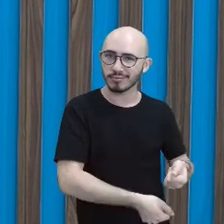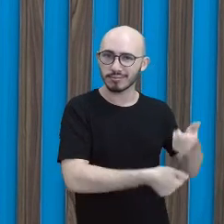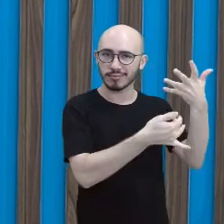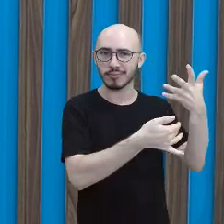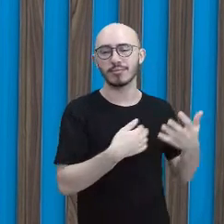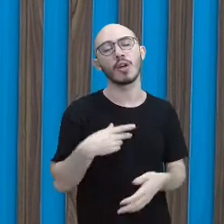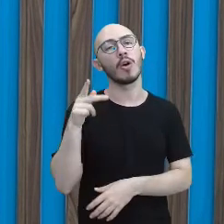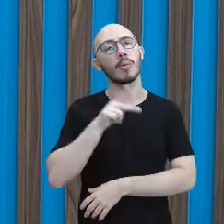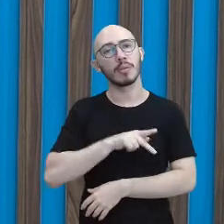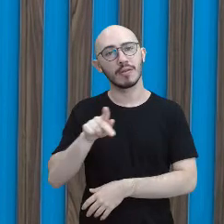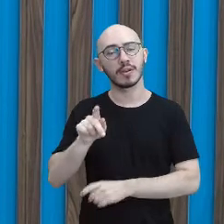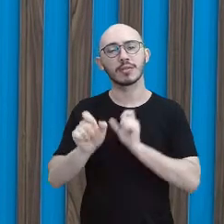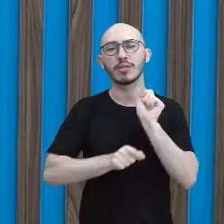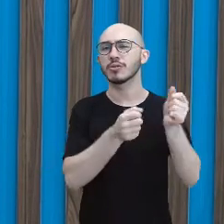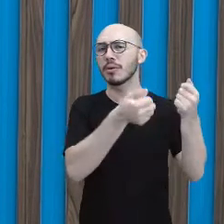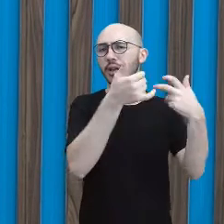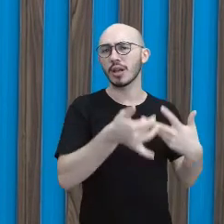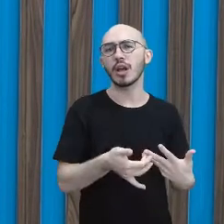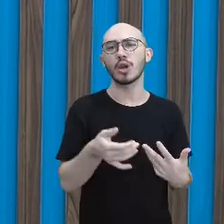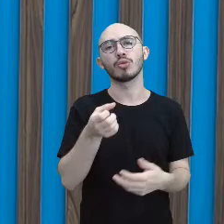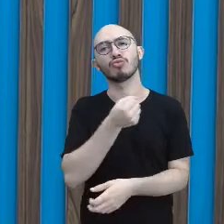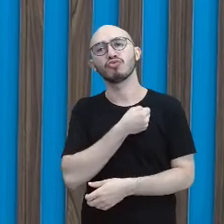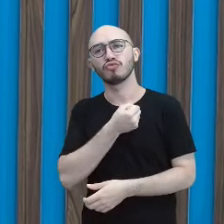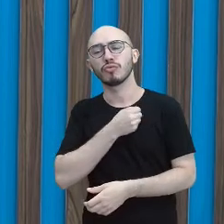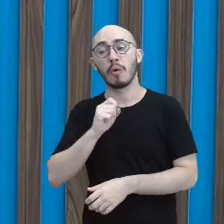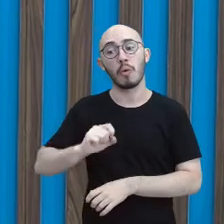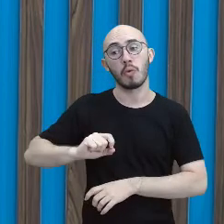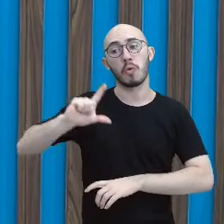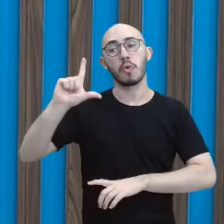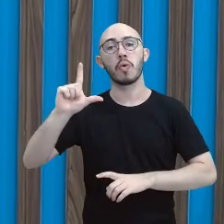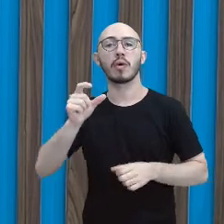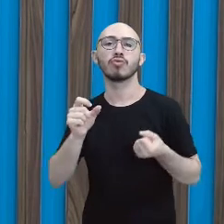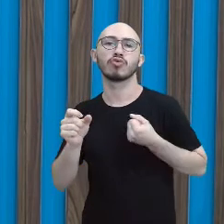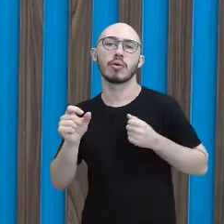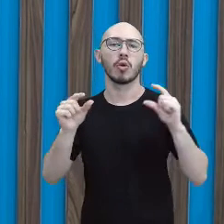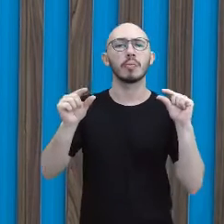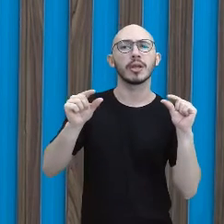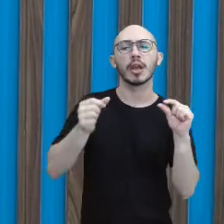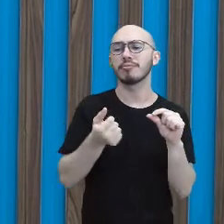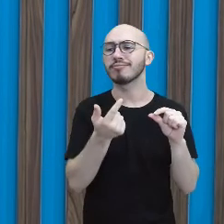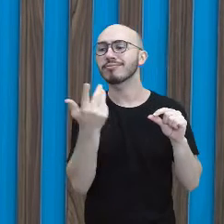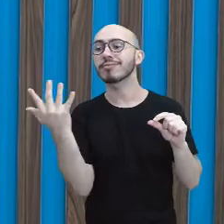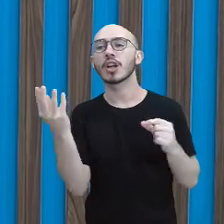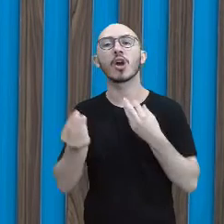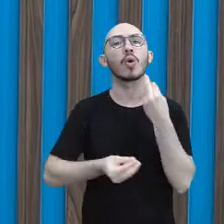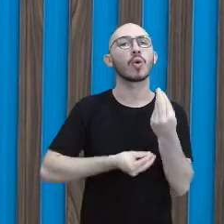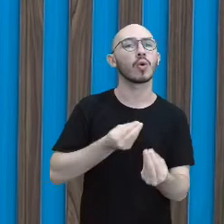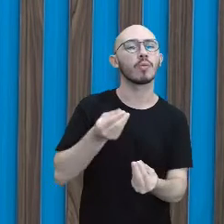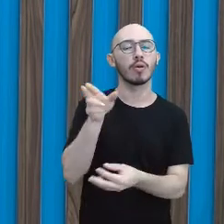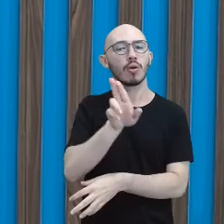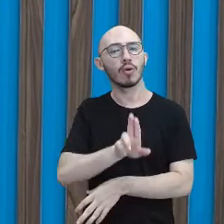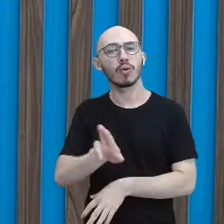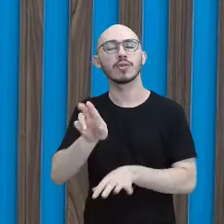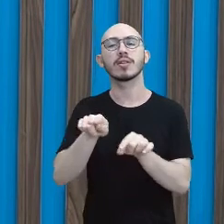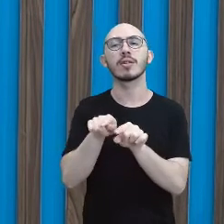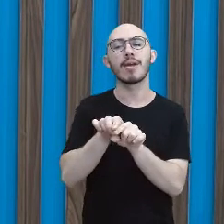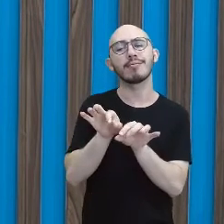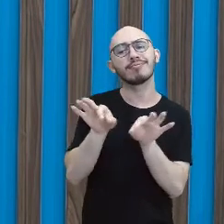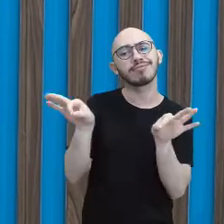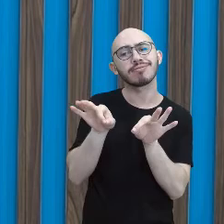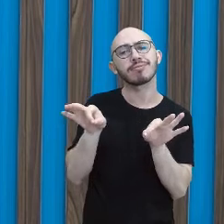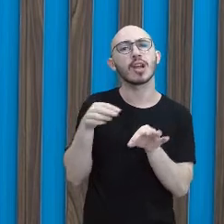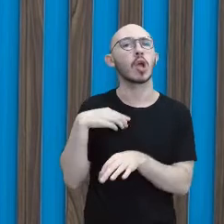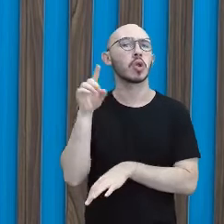estava falando sobre números grandes, números pequenos, e é bem interessante o quanto que a gente utiliza essas métricas no nosso dia a